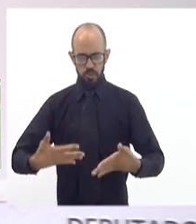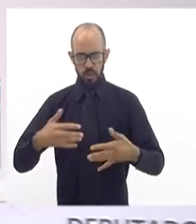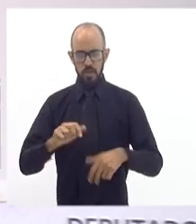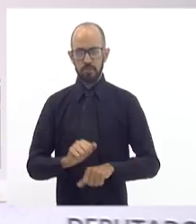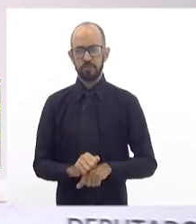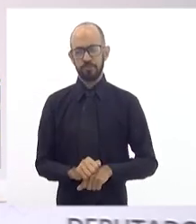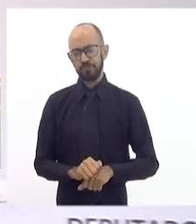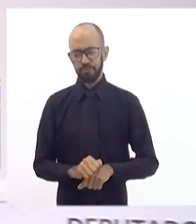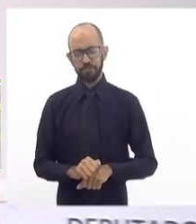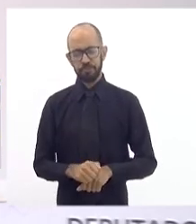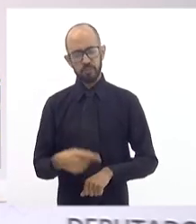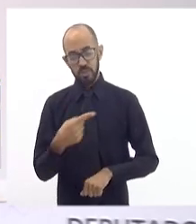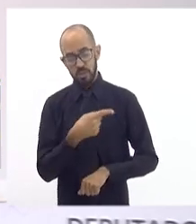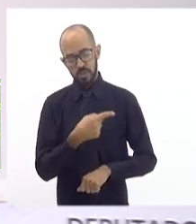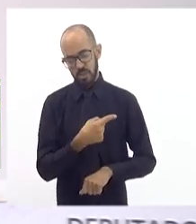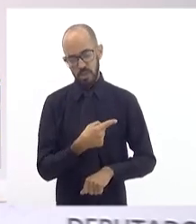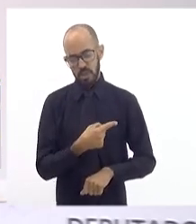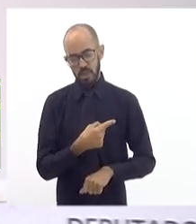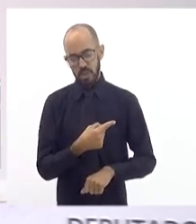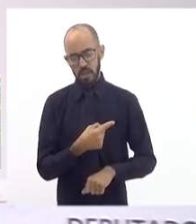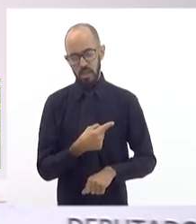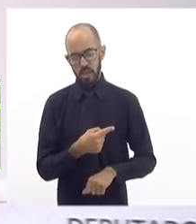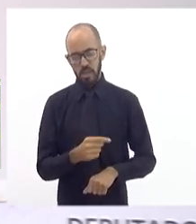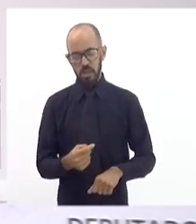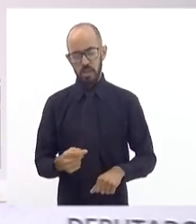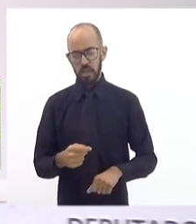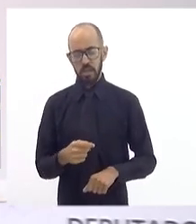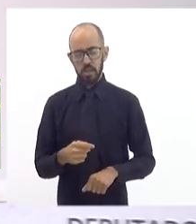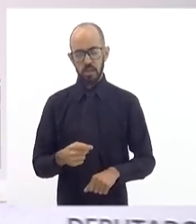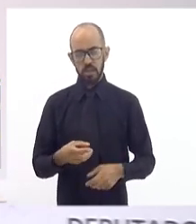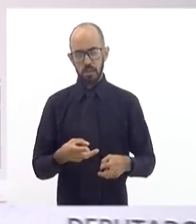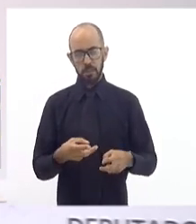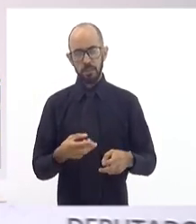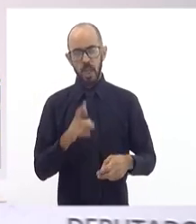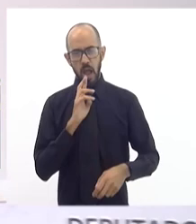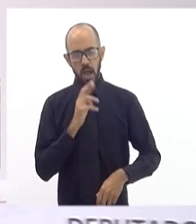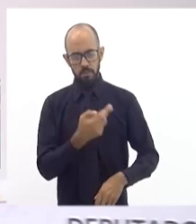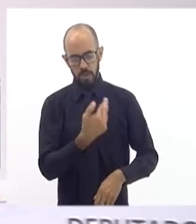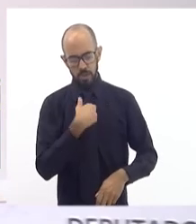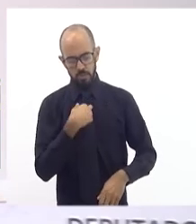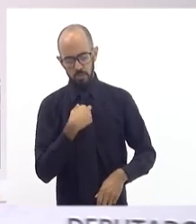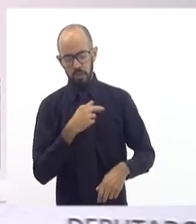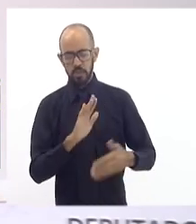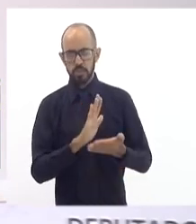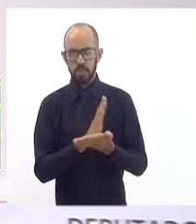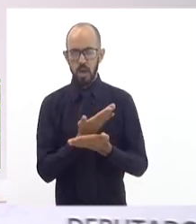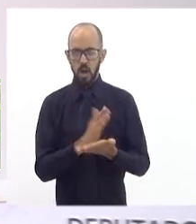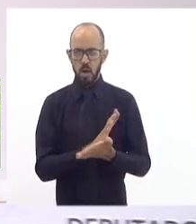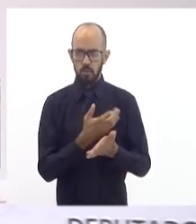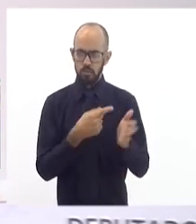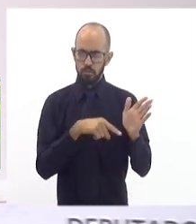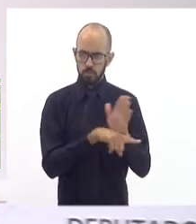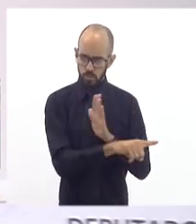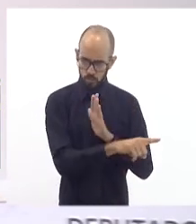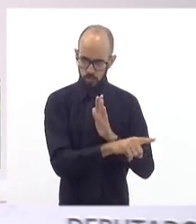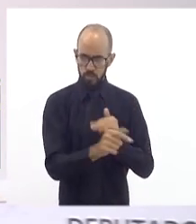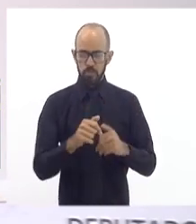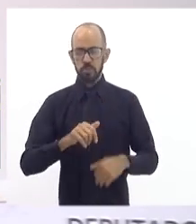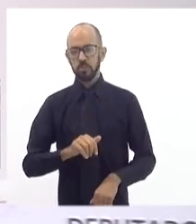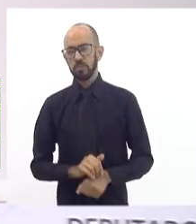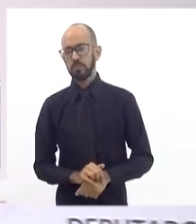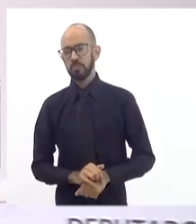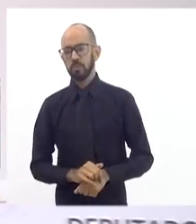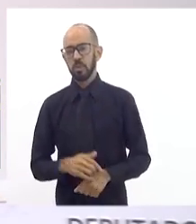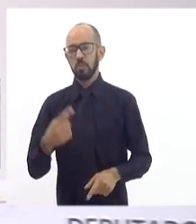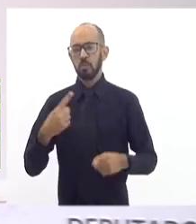na sua exposição considerasse algumas questões Porque como o nome já diz